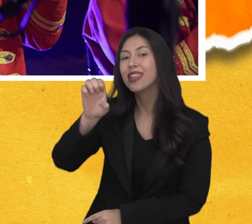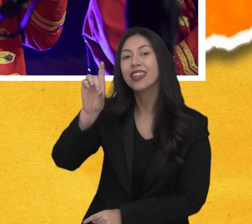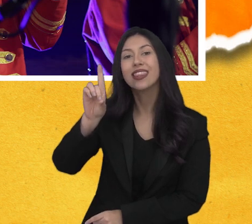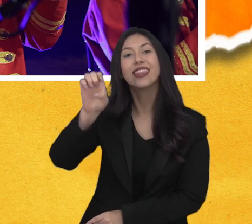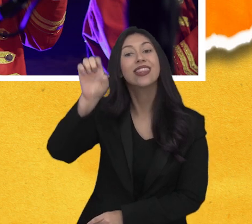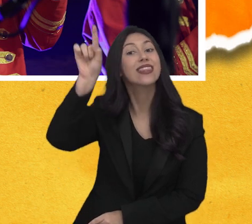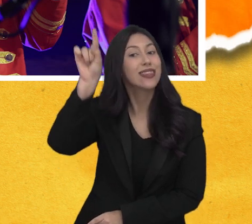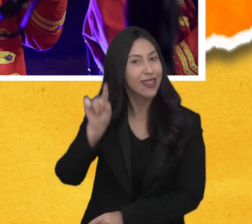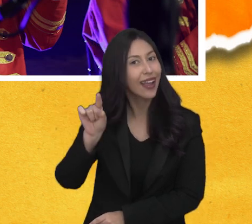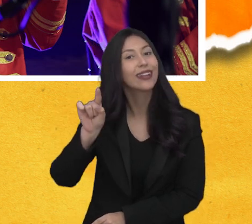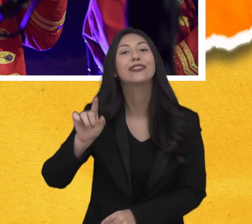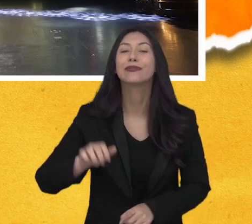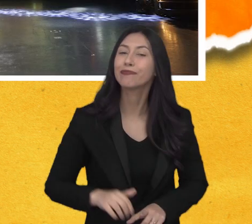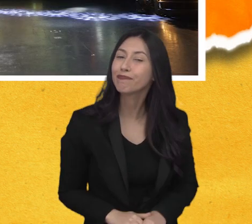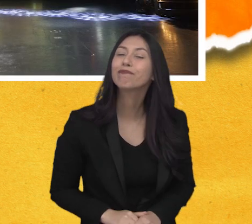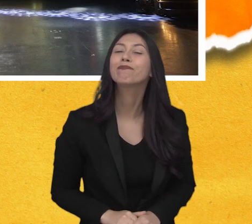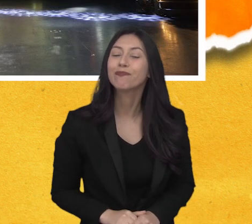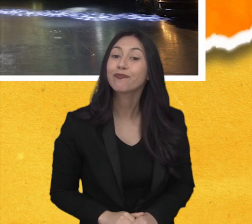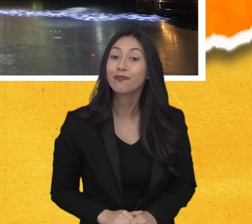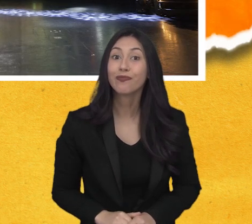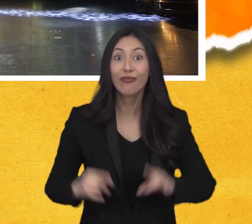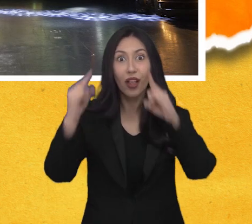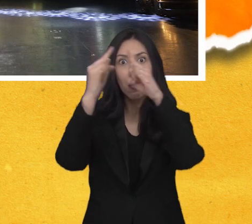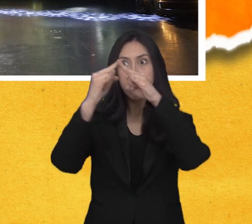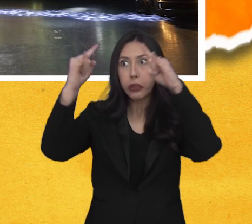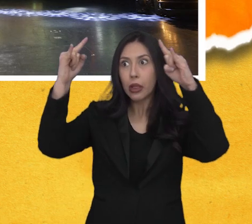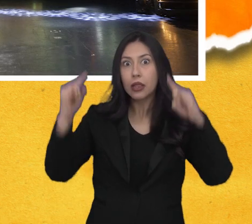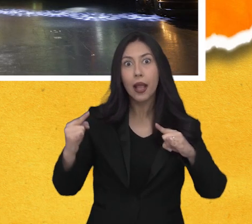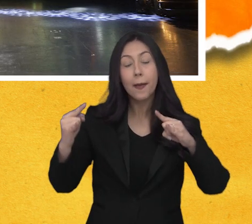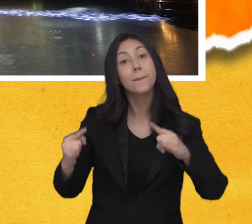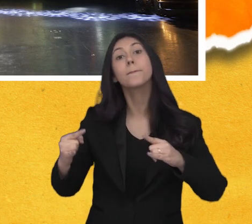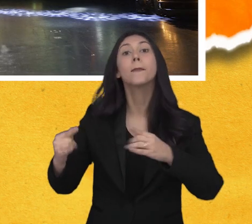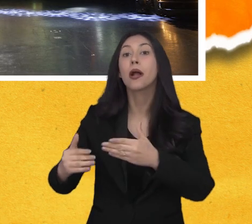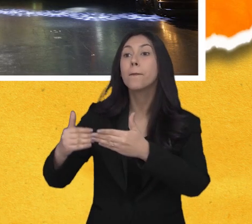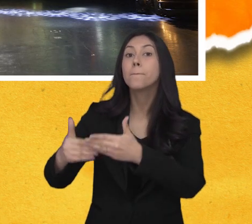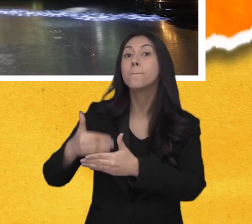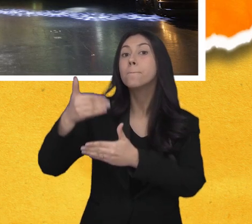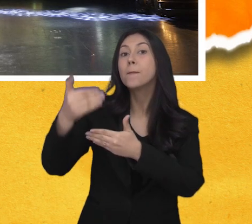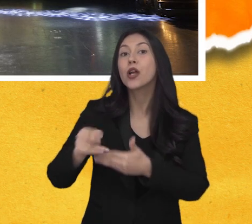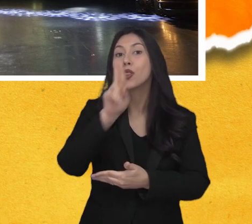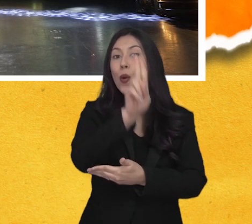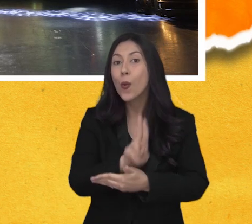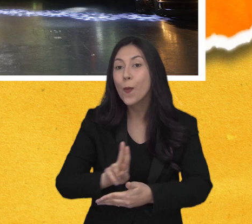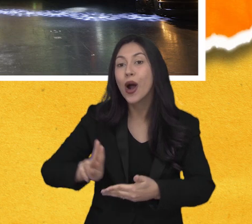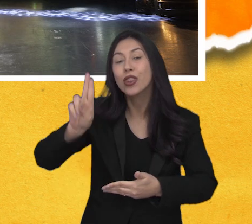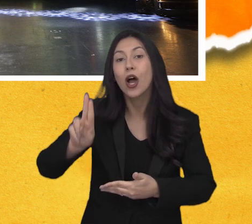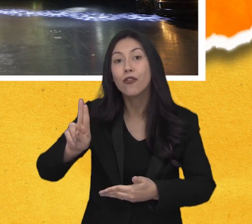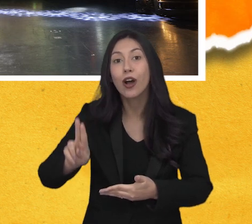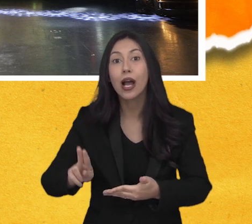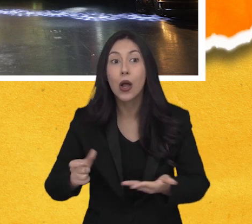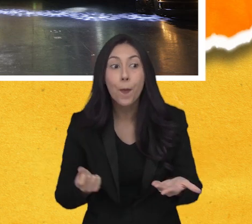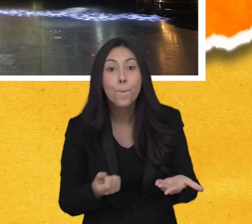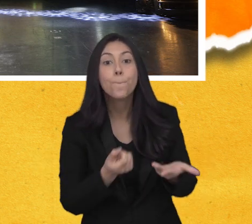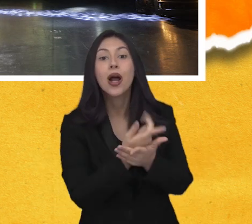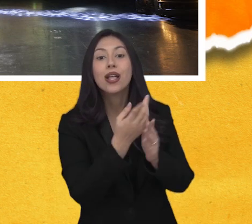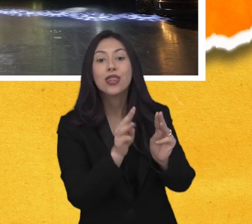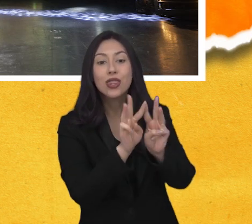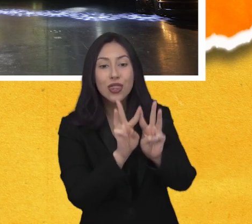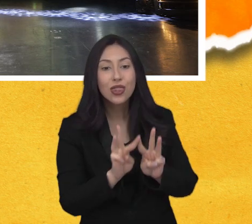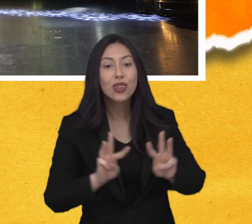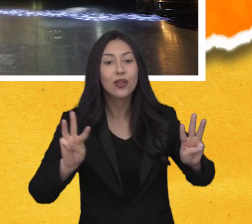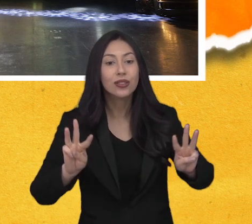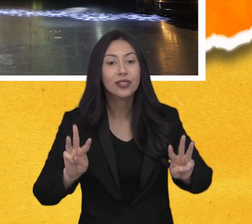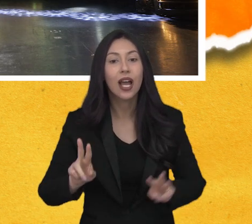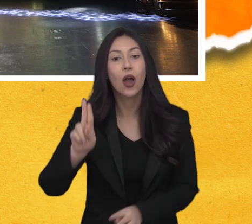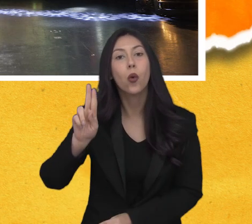Santana, veterano quando o assunto é circo. A tenda está armada na entrada para o bairro Urbanova e os ingressos estão disponíveis